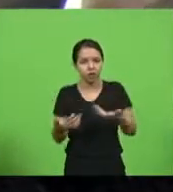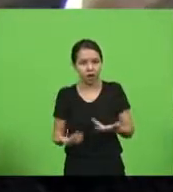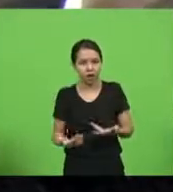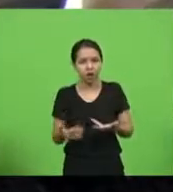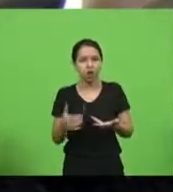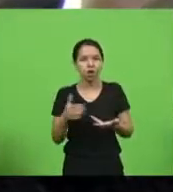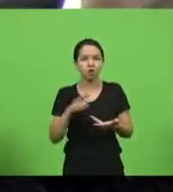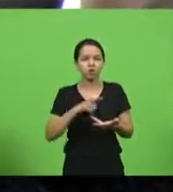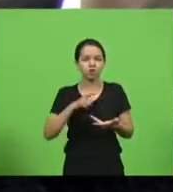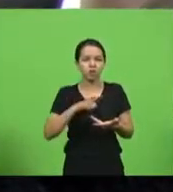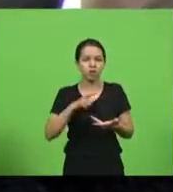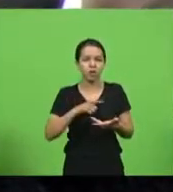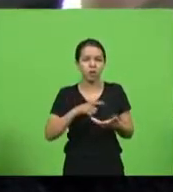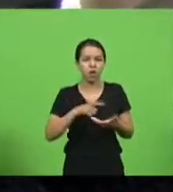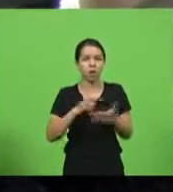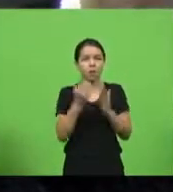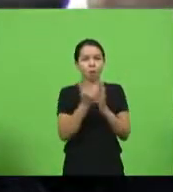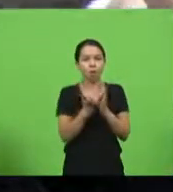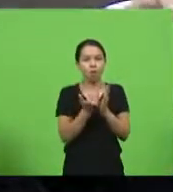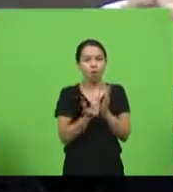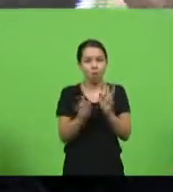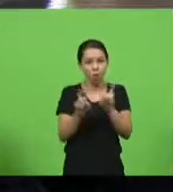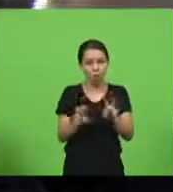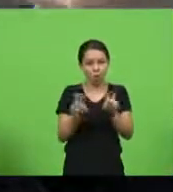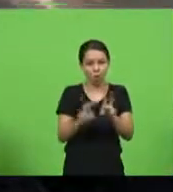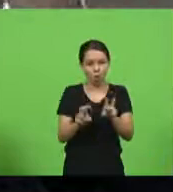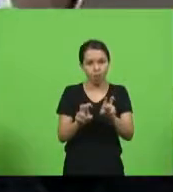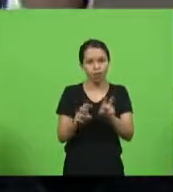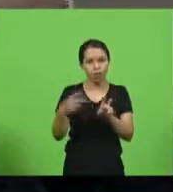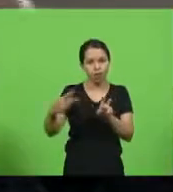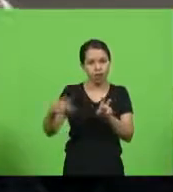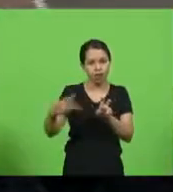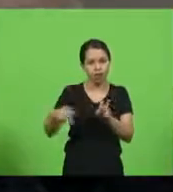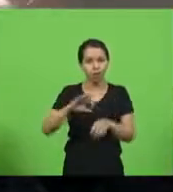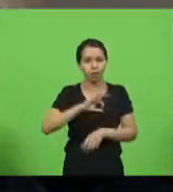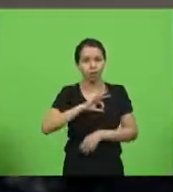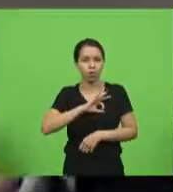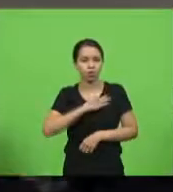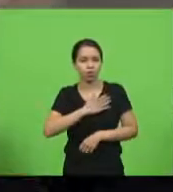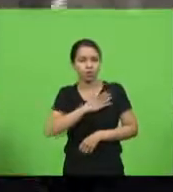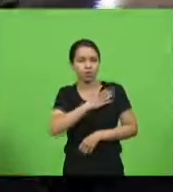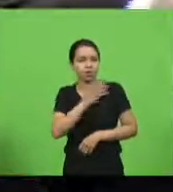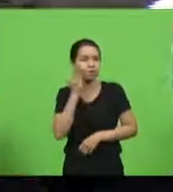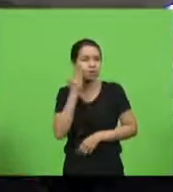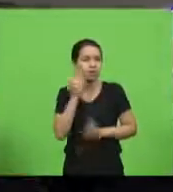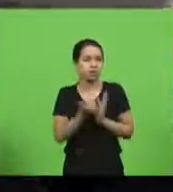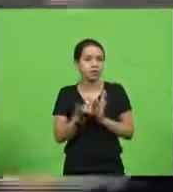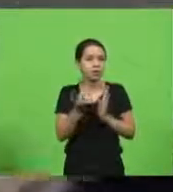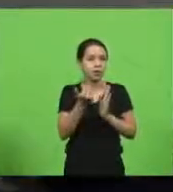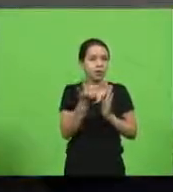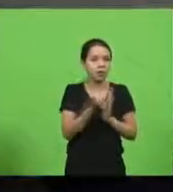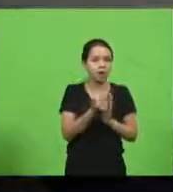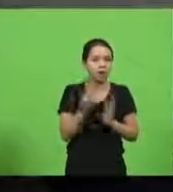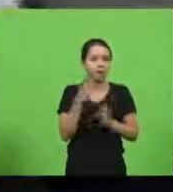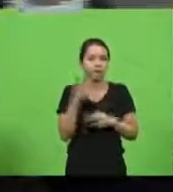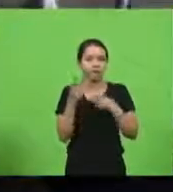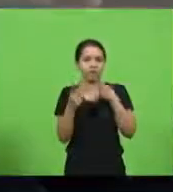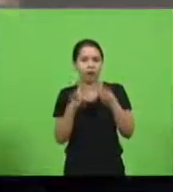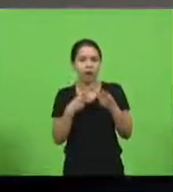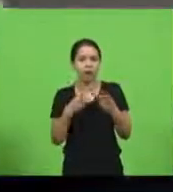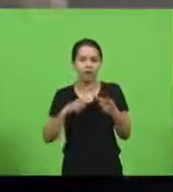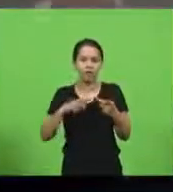software que a Polícia Militar tem, né, para saber um pouco mais, porque esse negócio de, nós estamos repondo onde